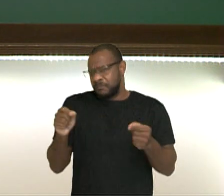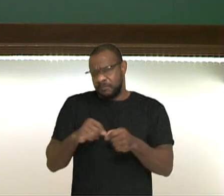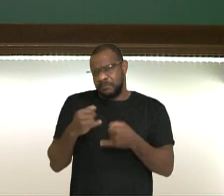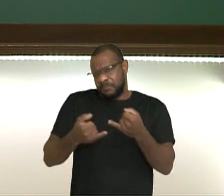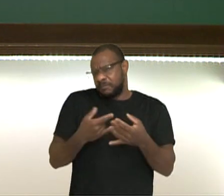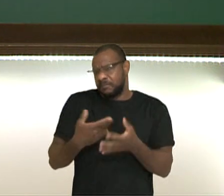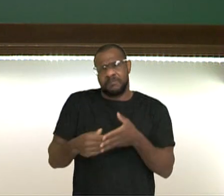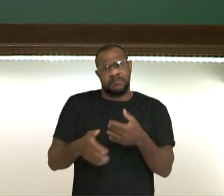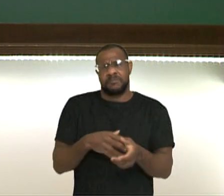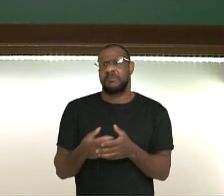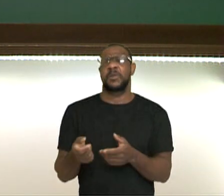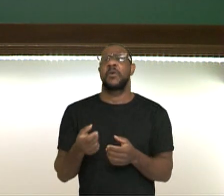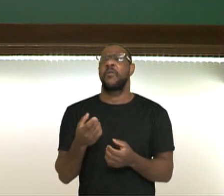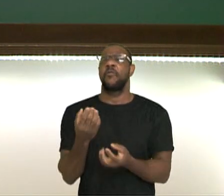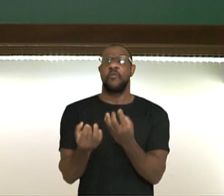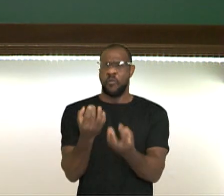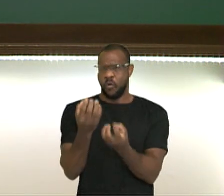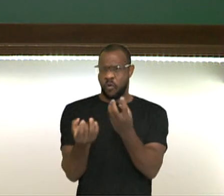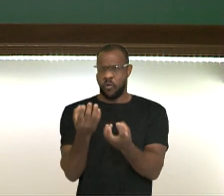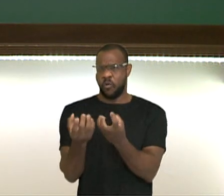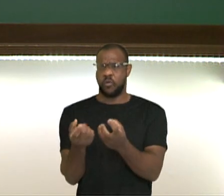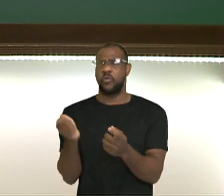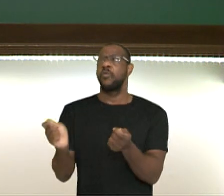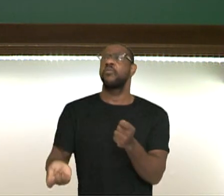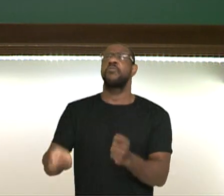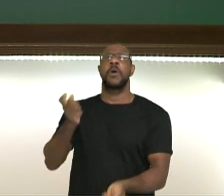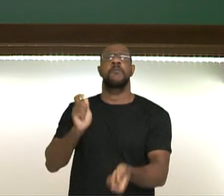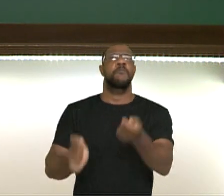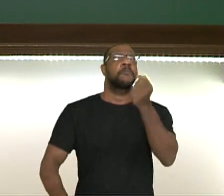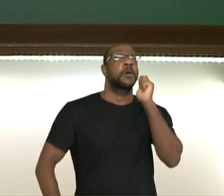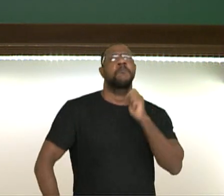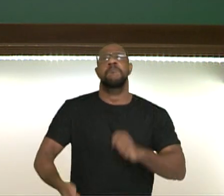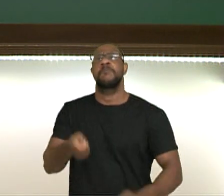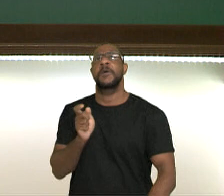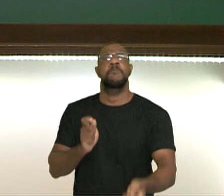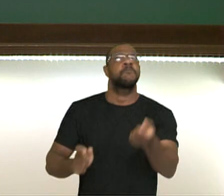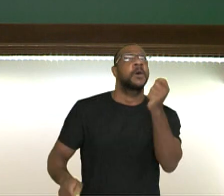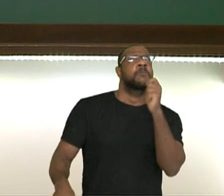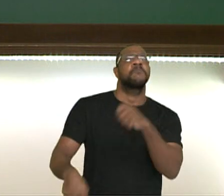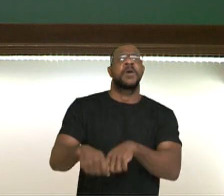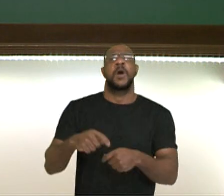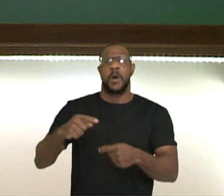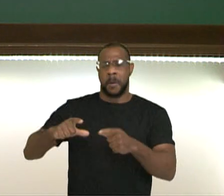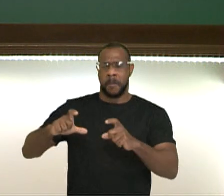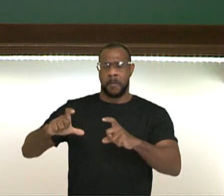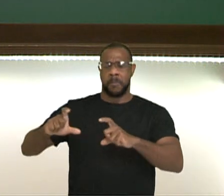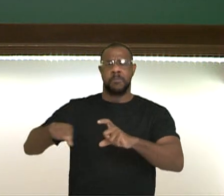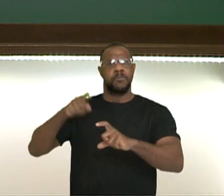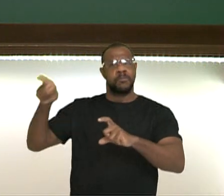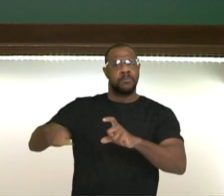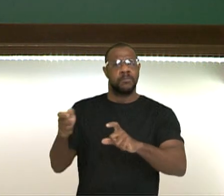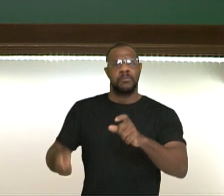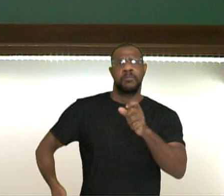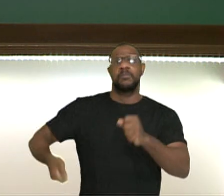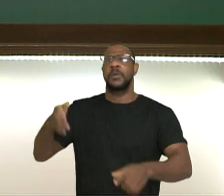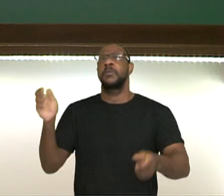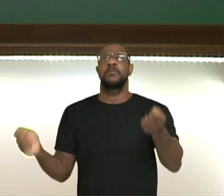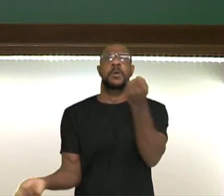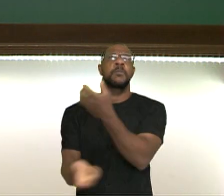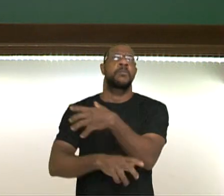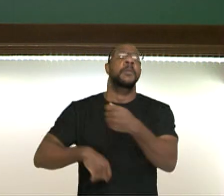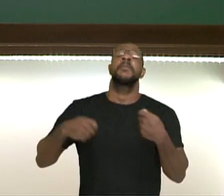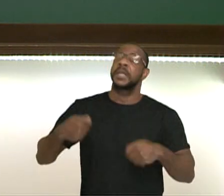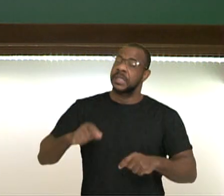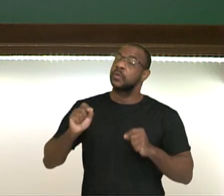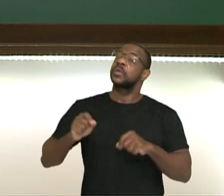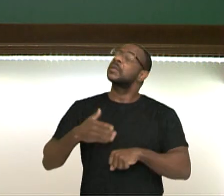tochas, com fogo, com claves, com diversos equipamentos diferentes. né? Então, claro, precisa de muito treino,